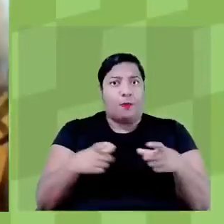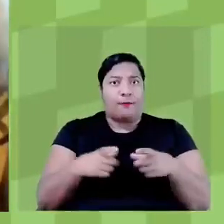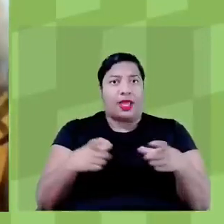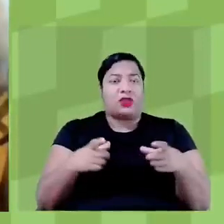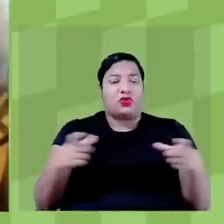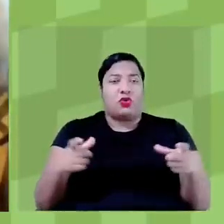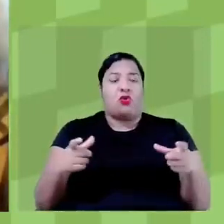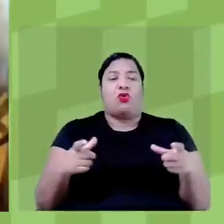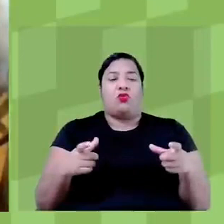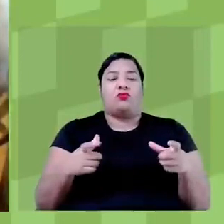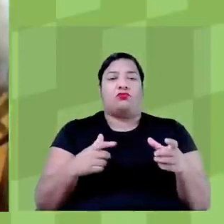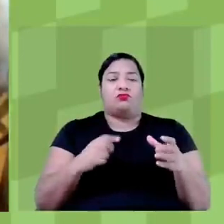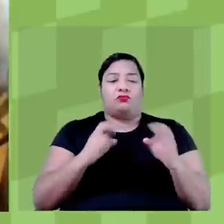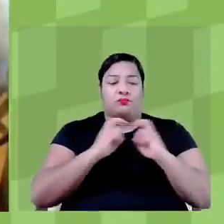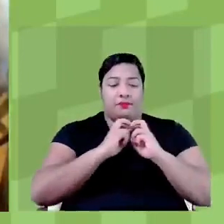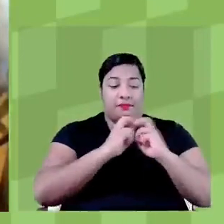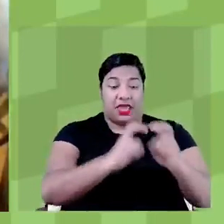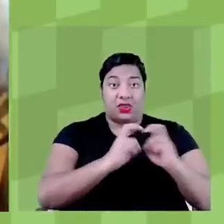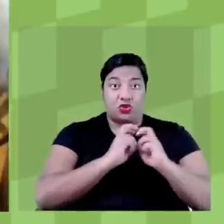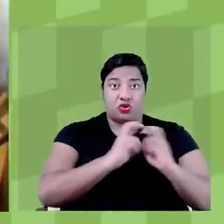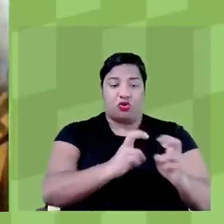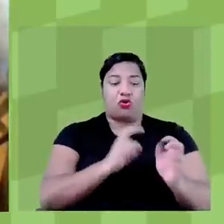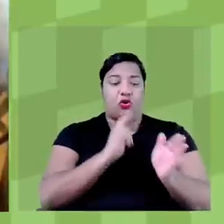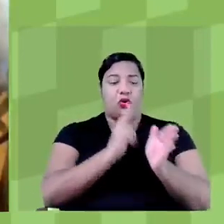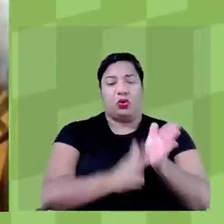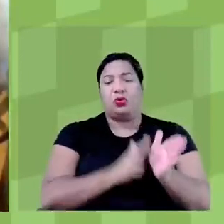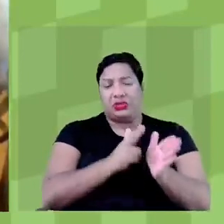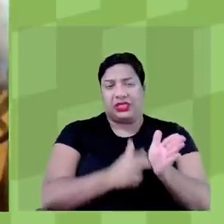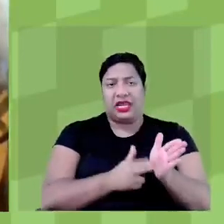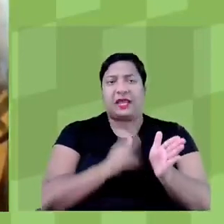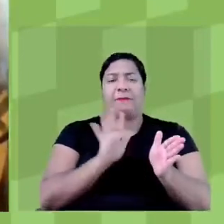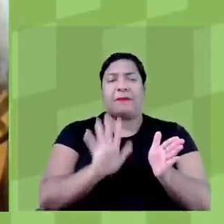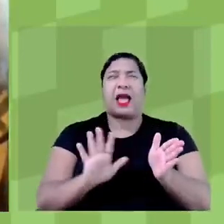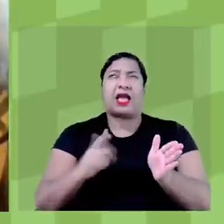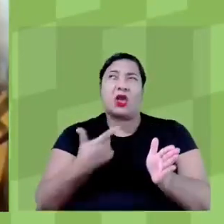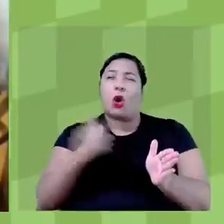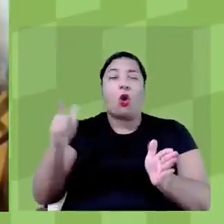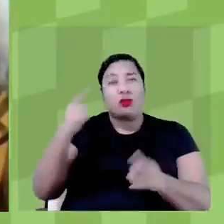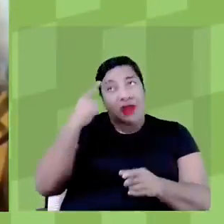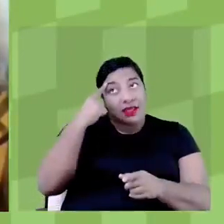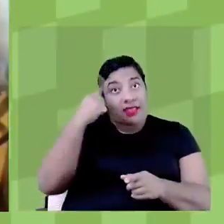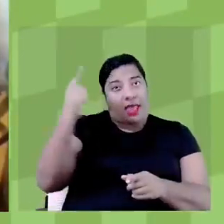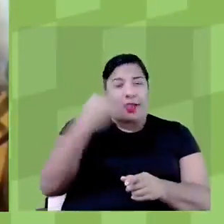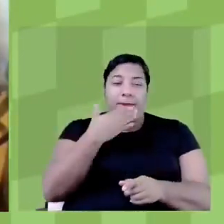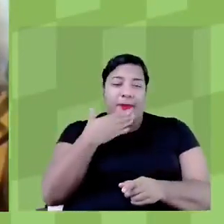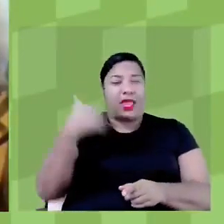trilhos, quais seriam as outras soluções para melhorar a mobilidade urbana?